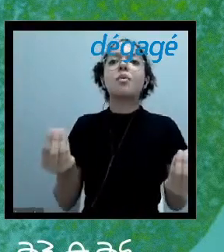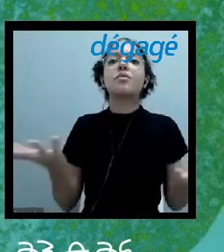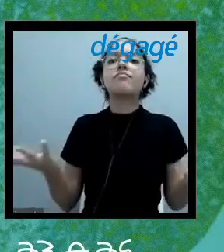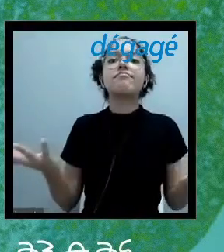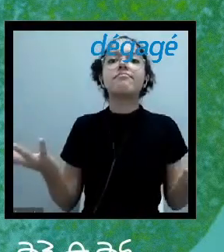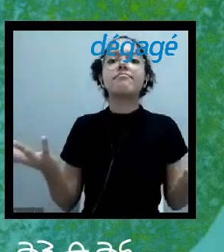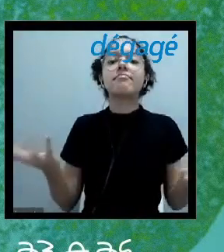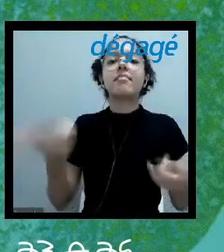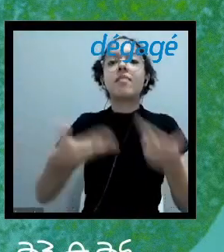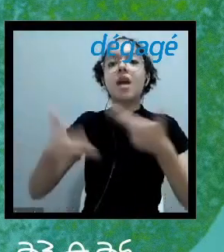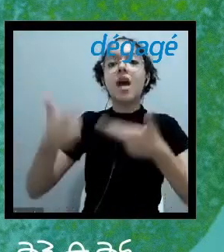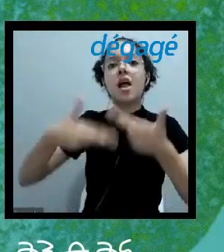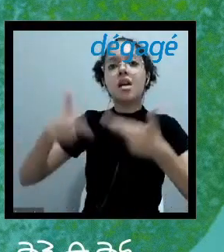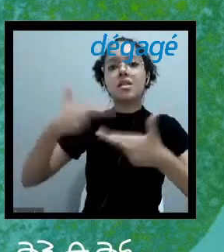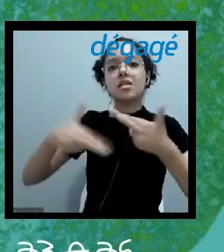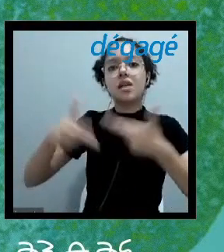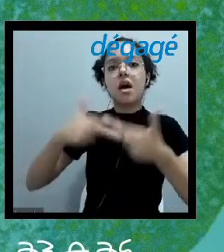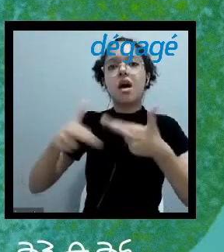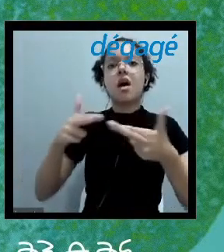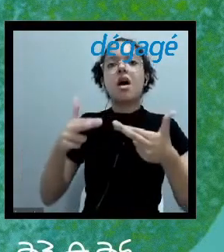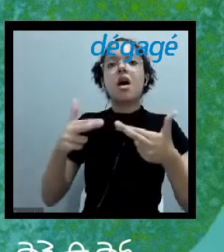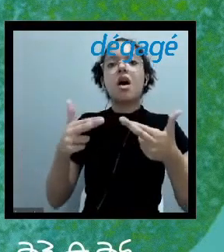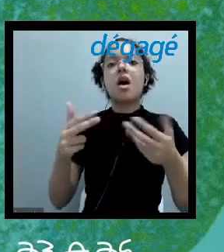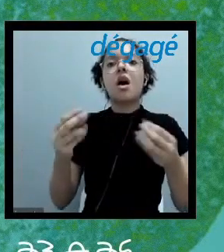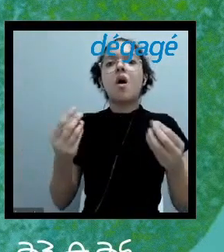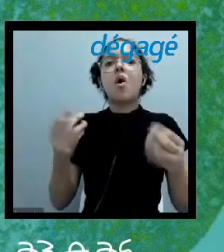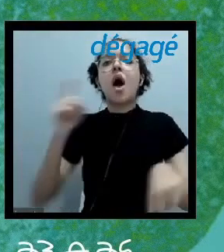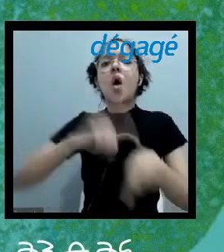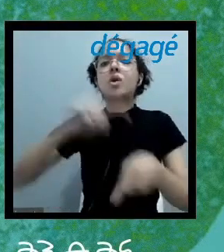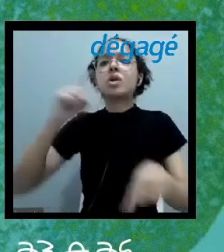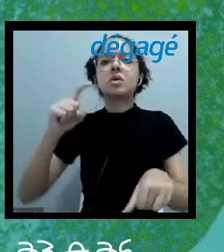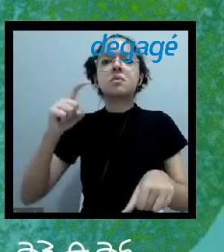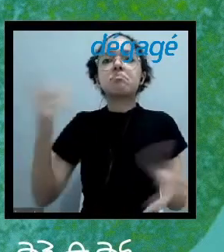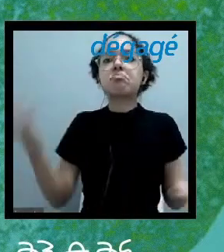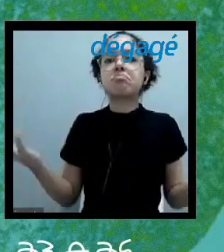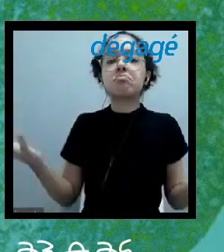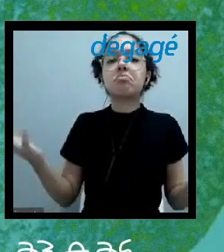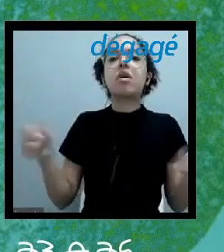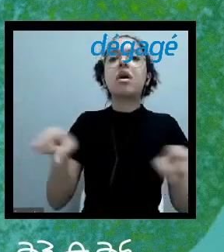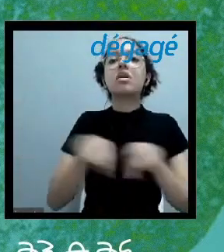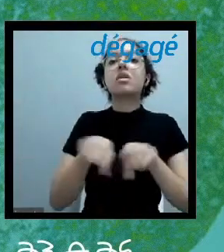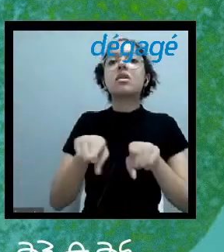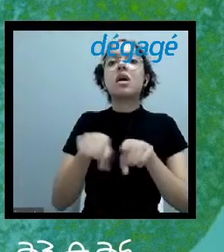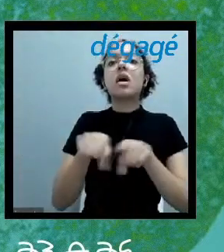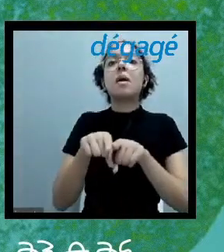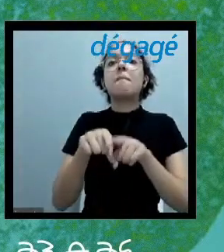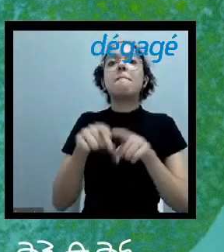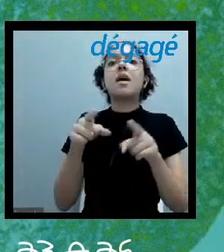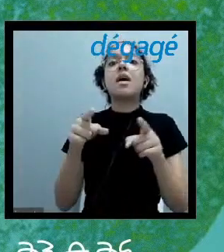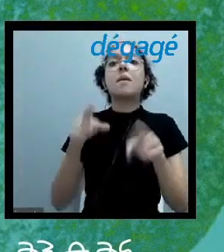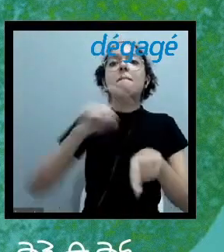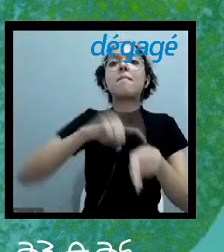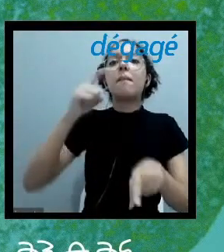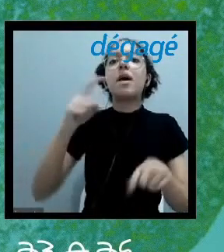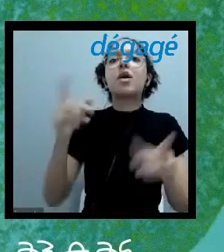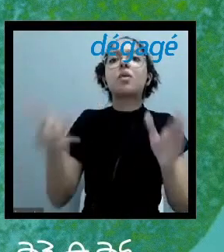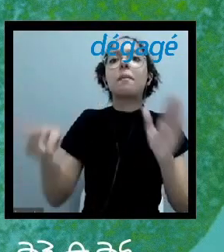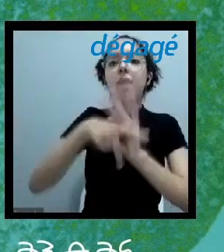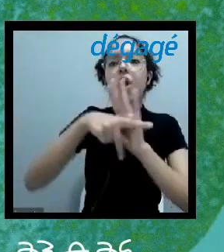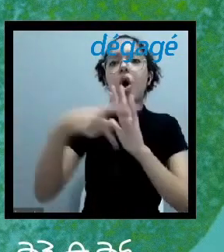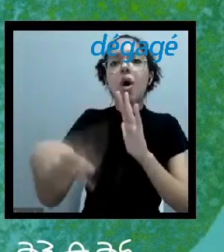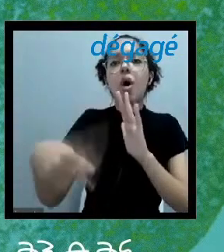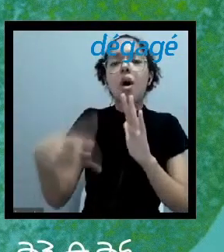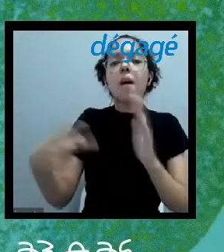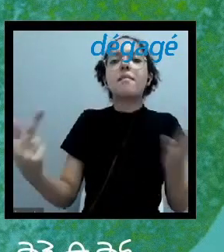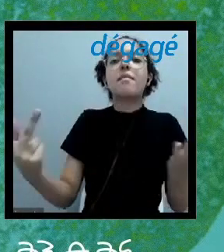Isso acaba, às vezes, de forma improvisada ou de projetos específicos para engajar também os que convivem.